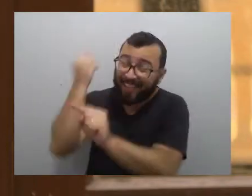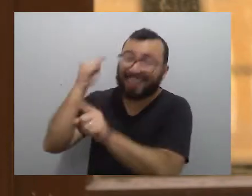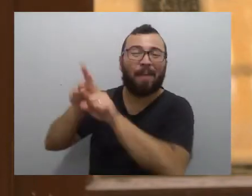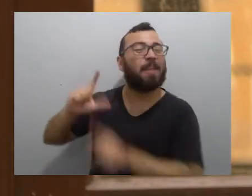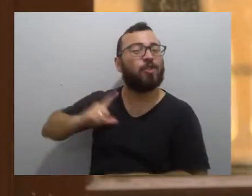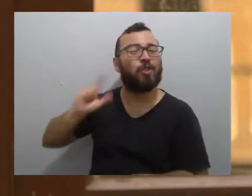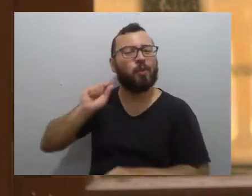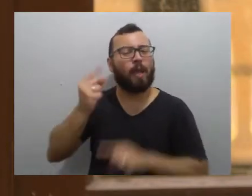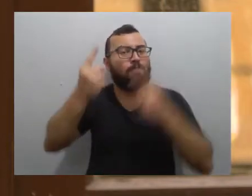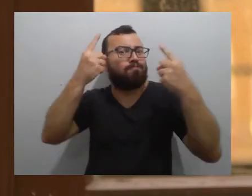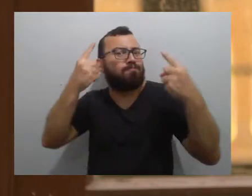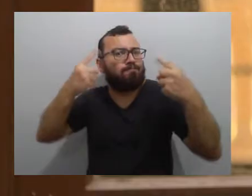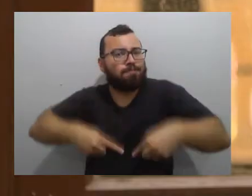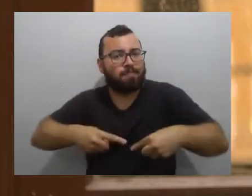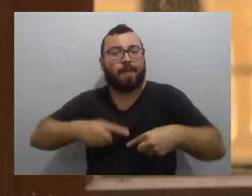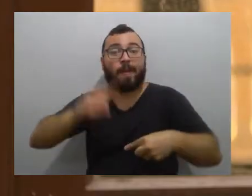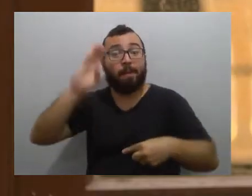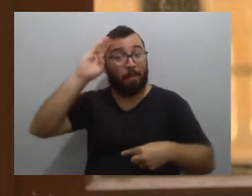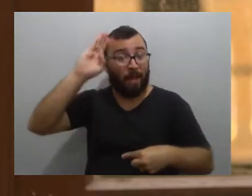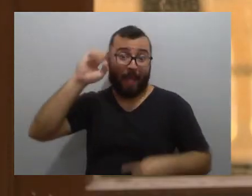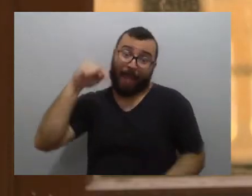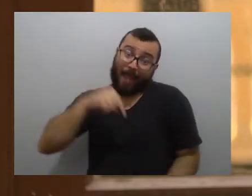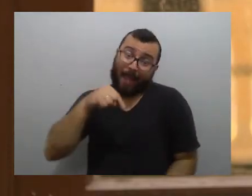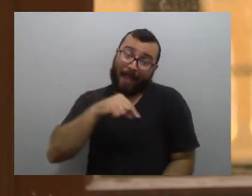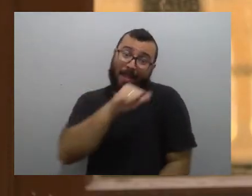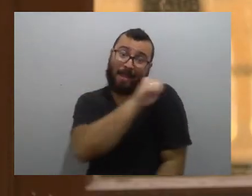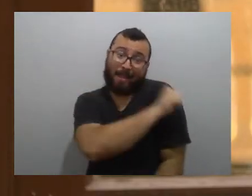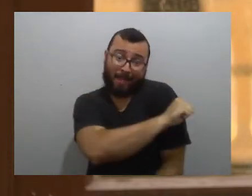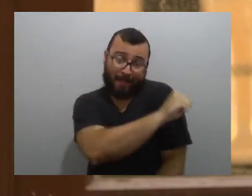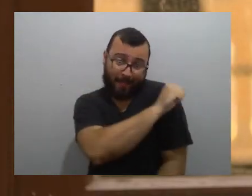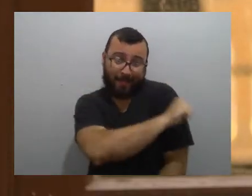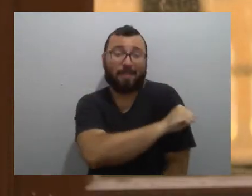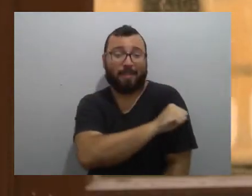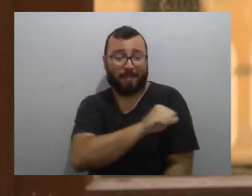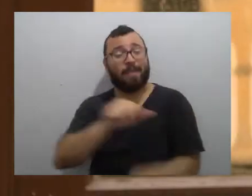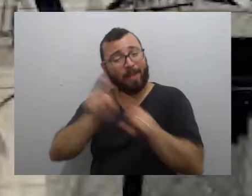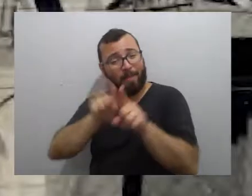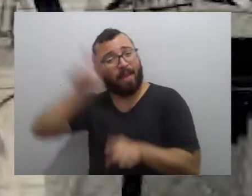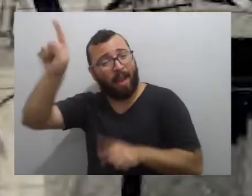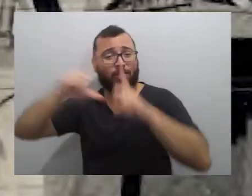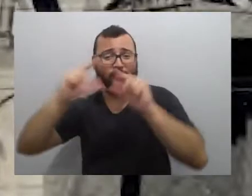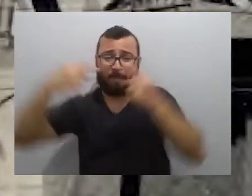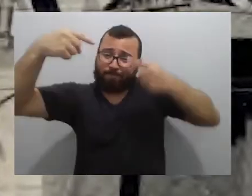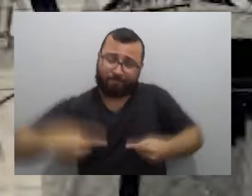uma resposta, né, como uma reação à existência da UDF.